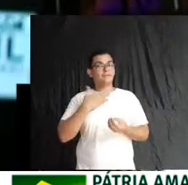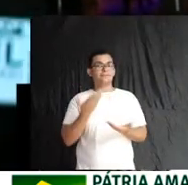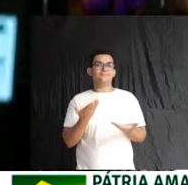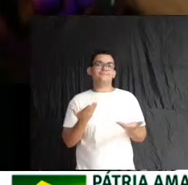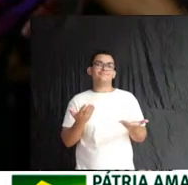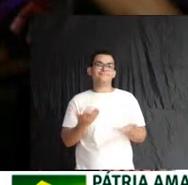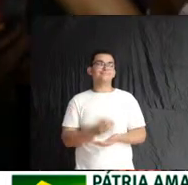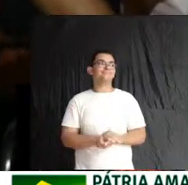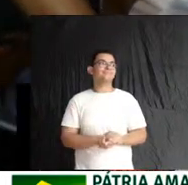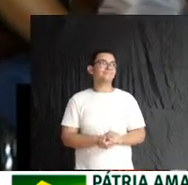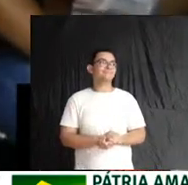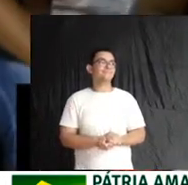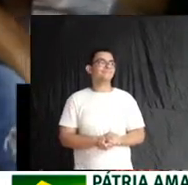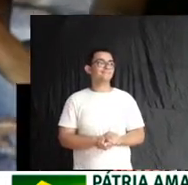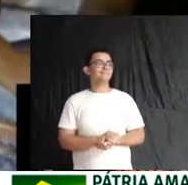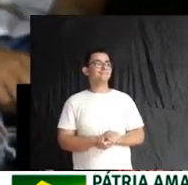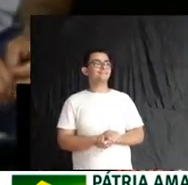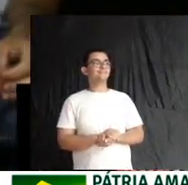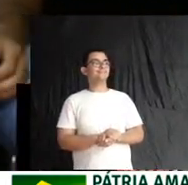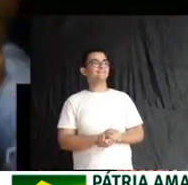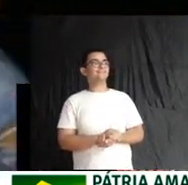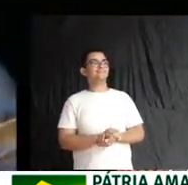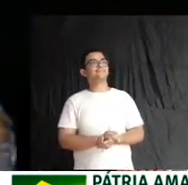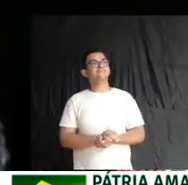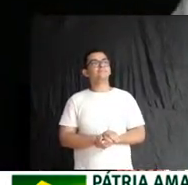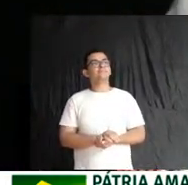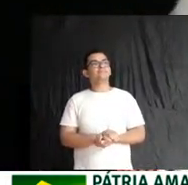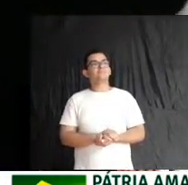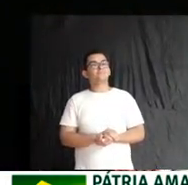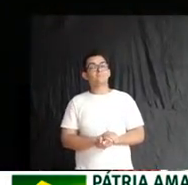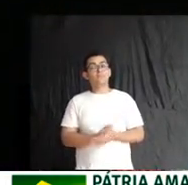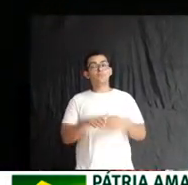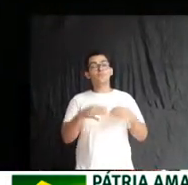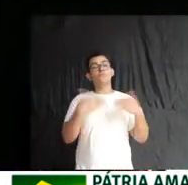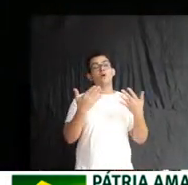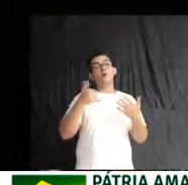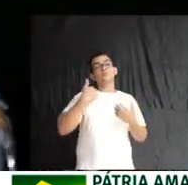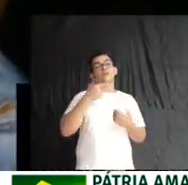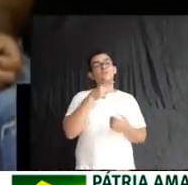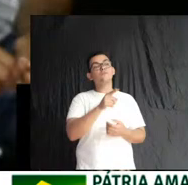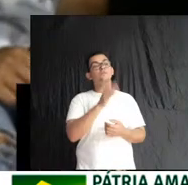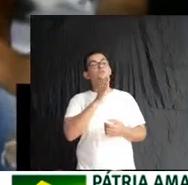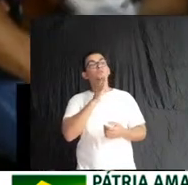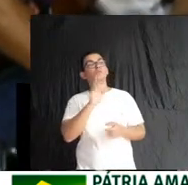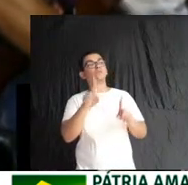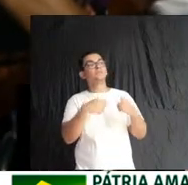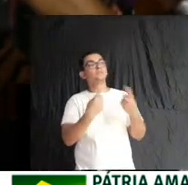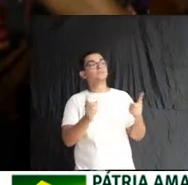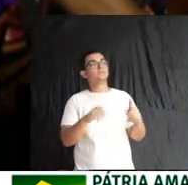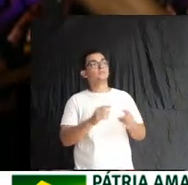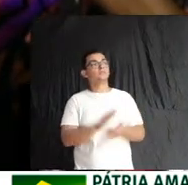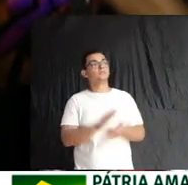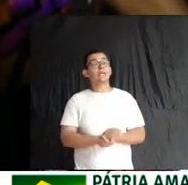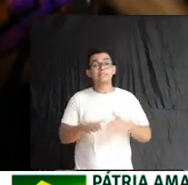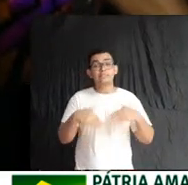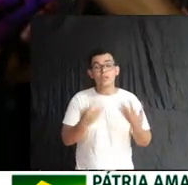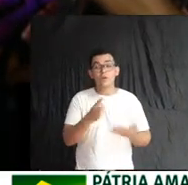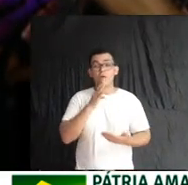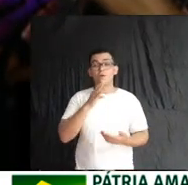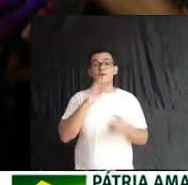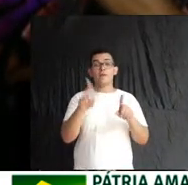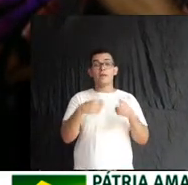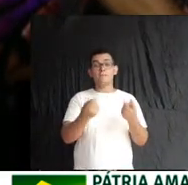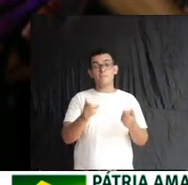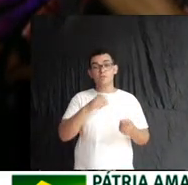você quer saber? Com quantos anos eu comecei A idade que você conheceu a música. Eu conheci a música, eu já tinha